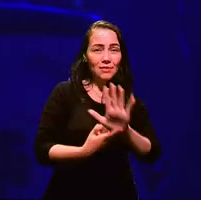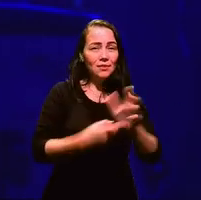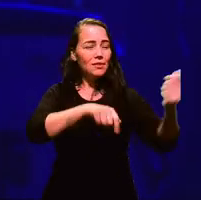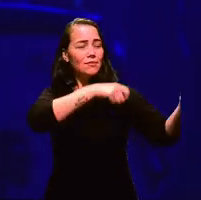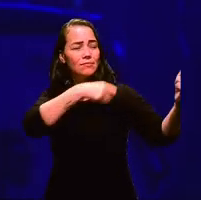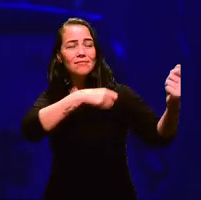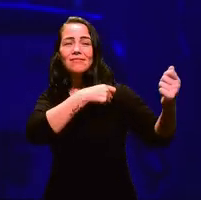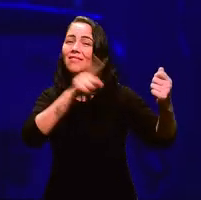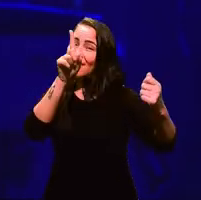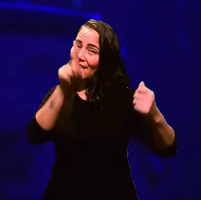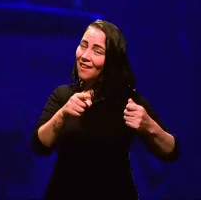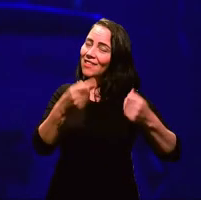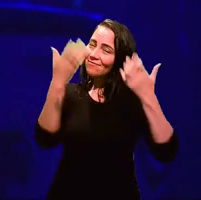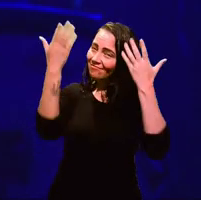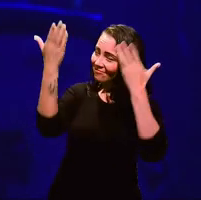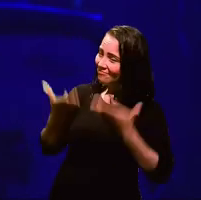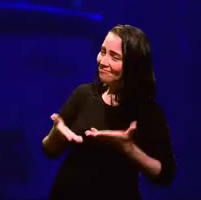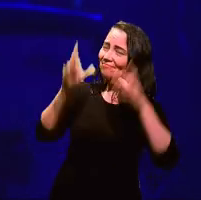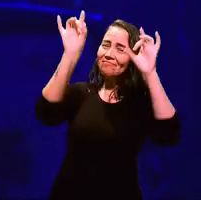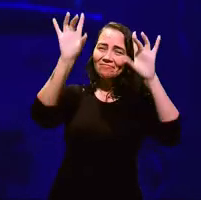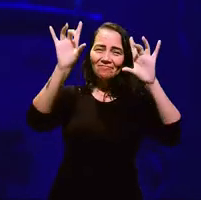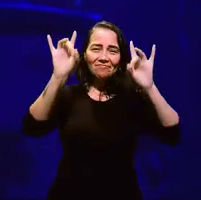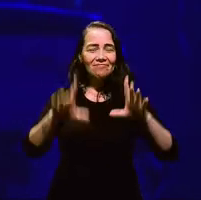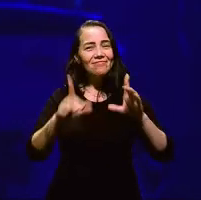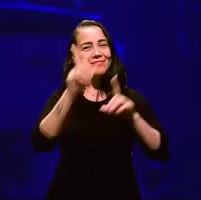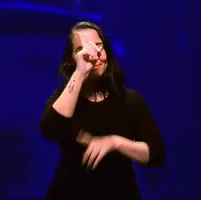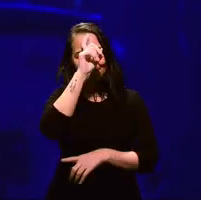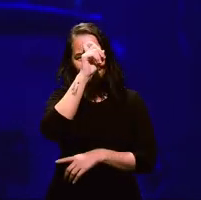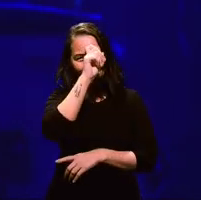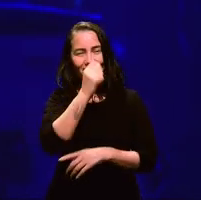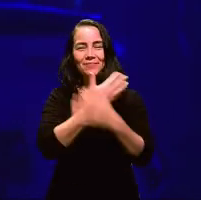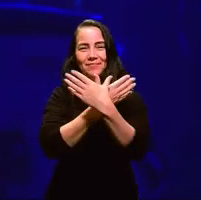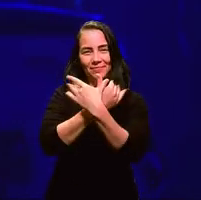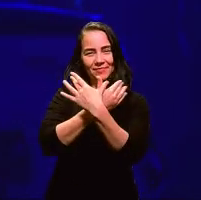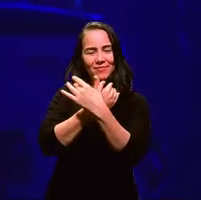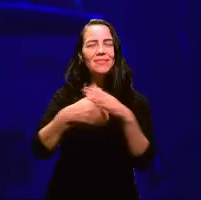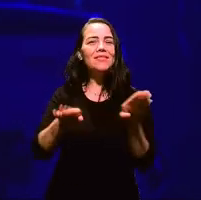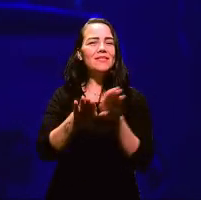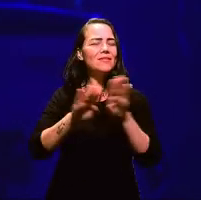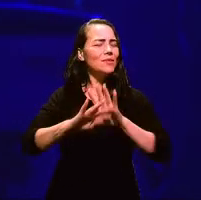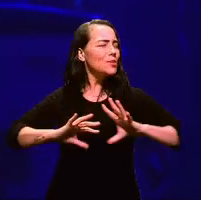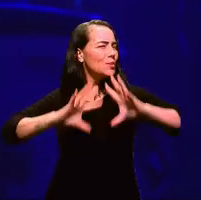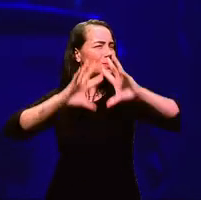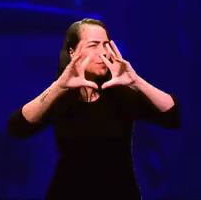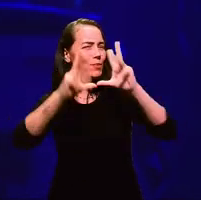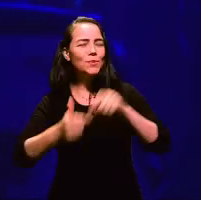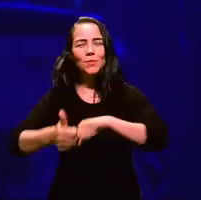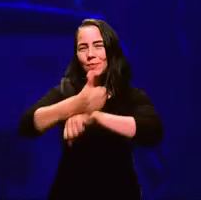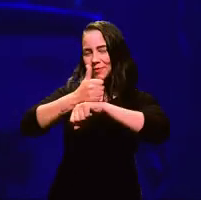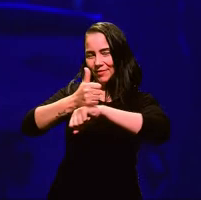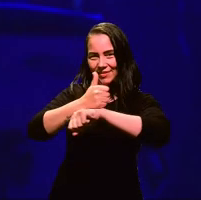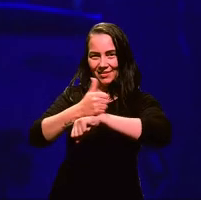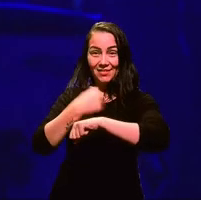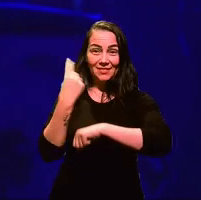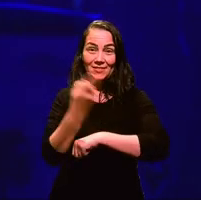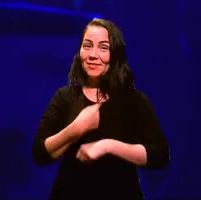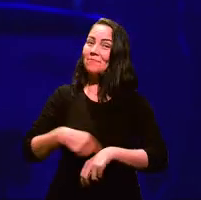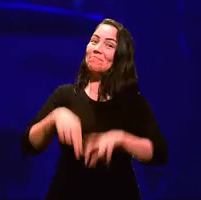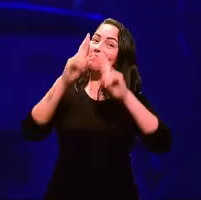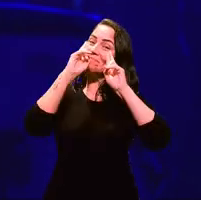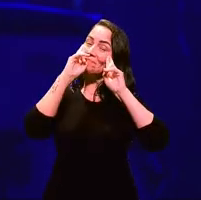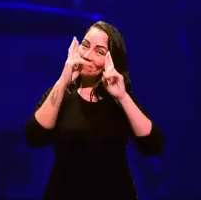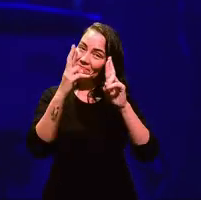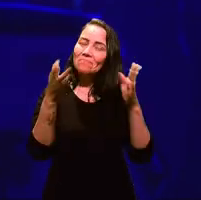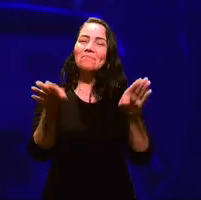ao Hospital São José e todos os seus colaboradores, aos quais expressamos nosso respeito